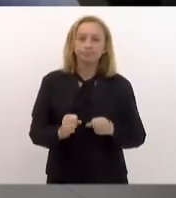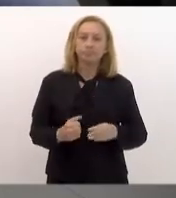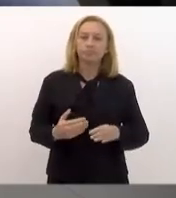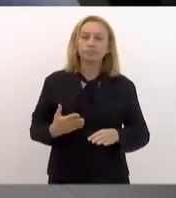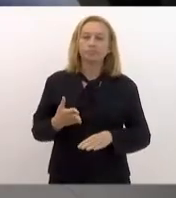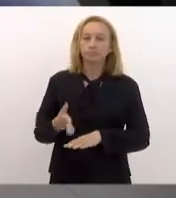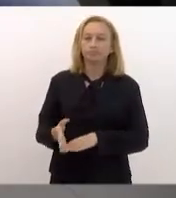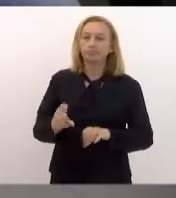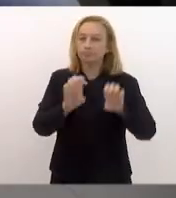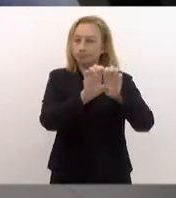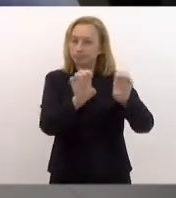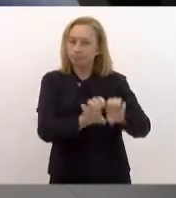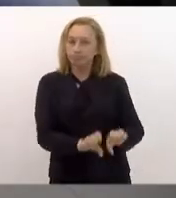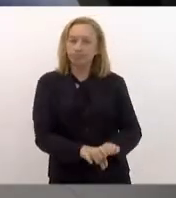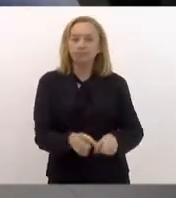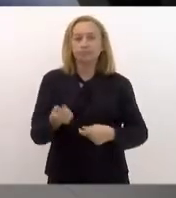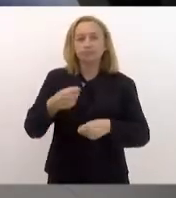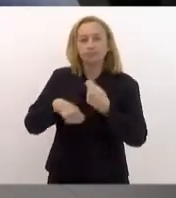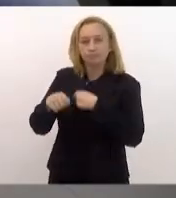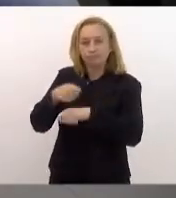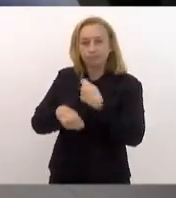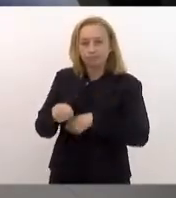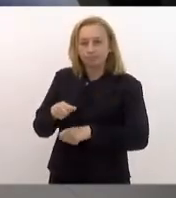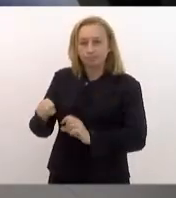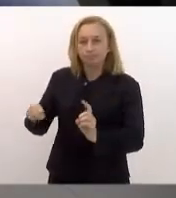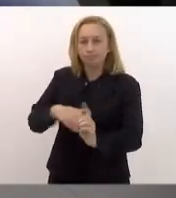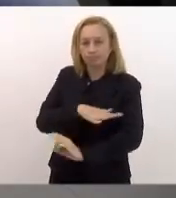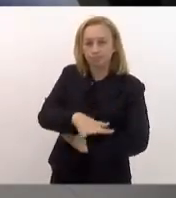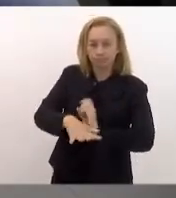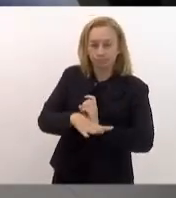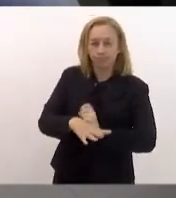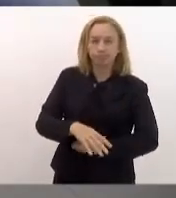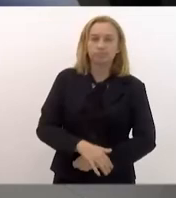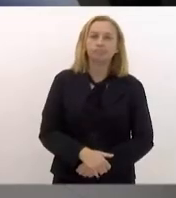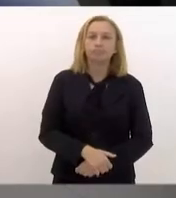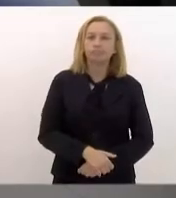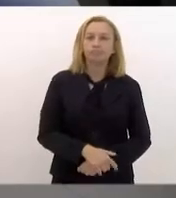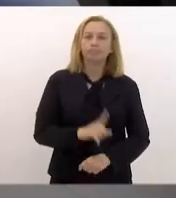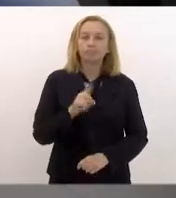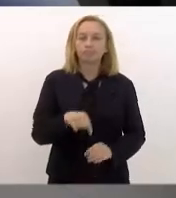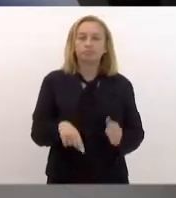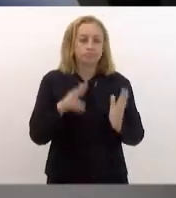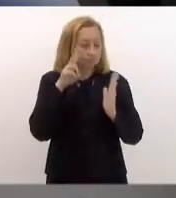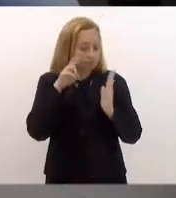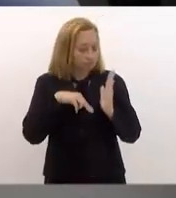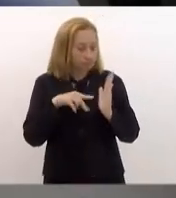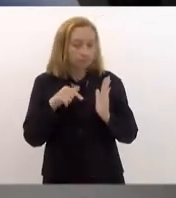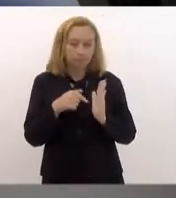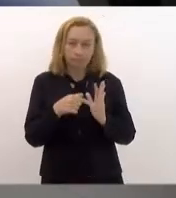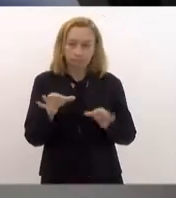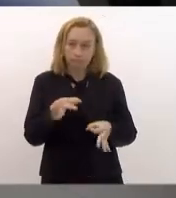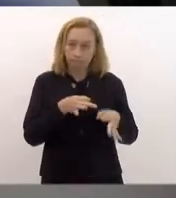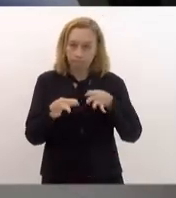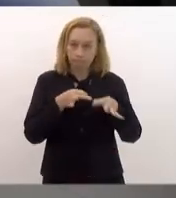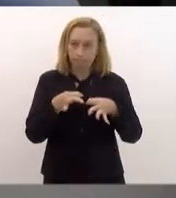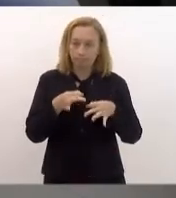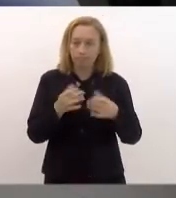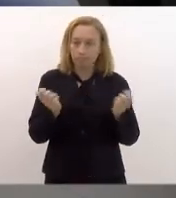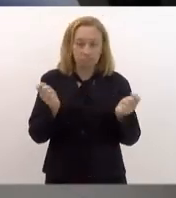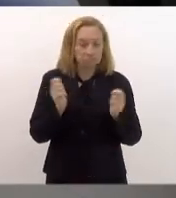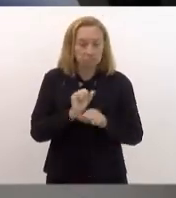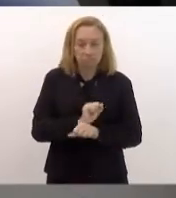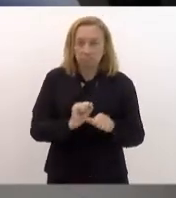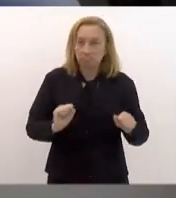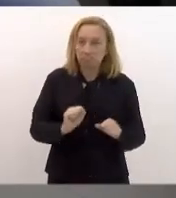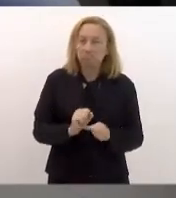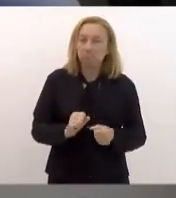infraestrutura, pelo econômico e pelo social. Essa é a leitura que está aqui no plano. Porque não é possível